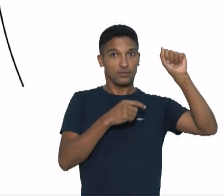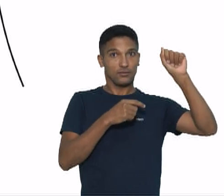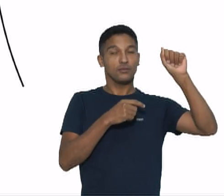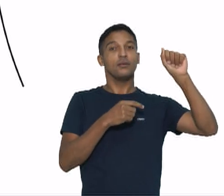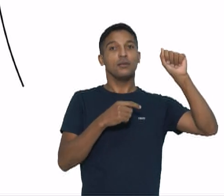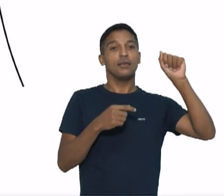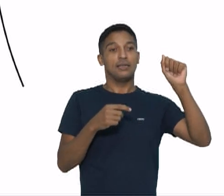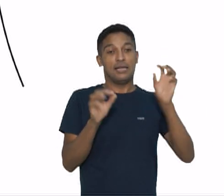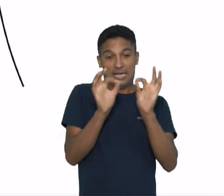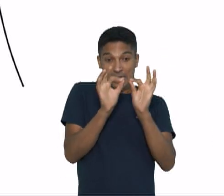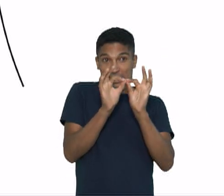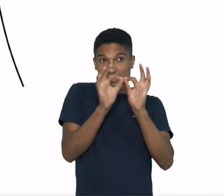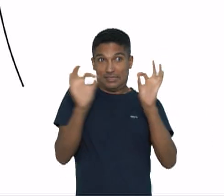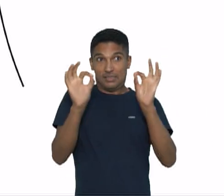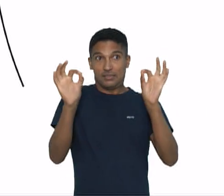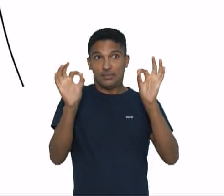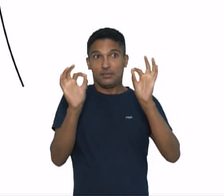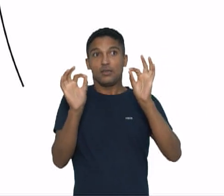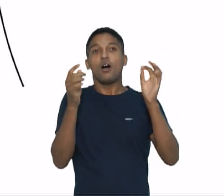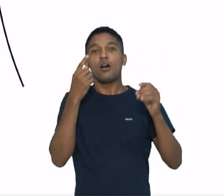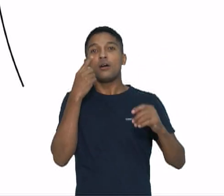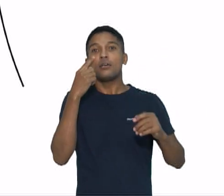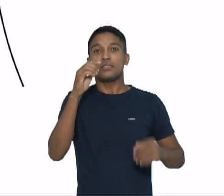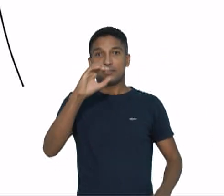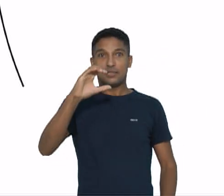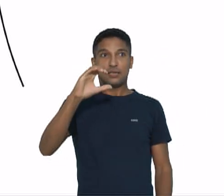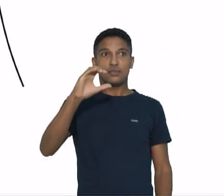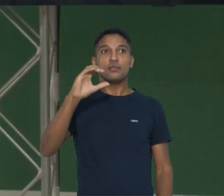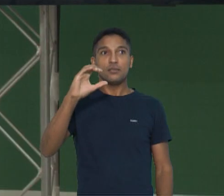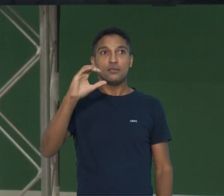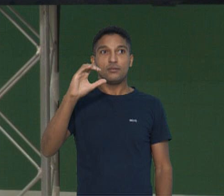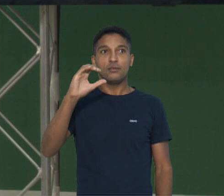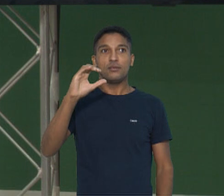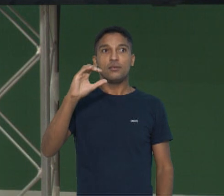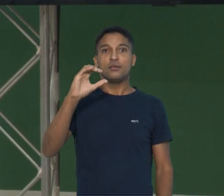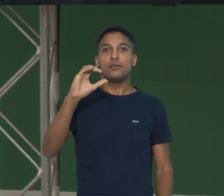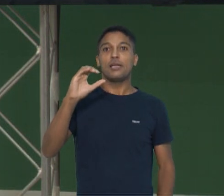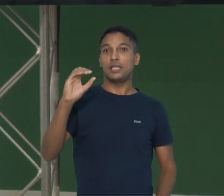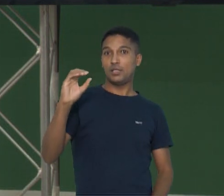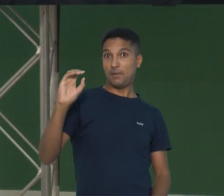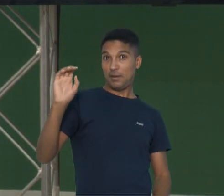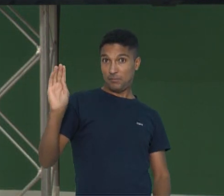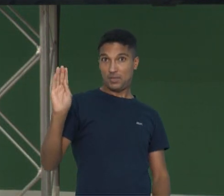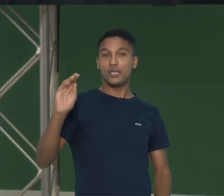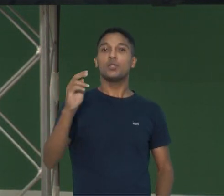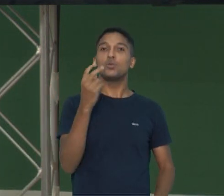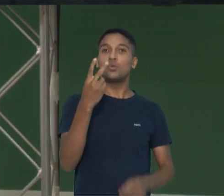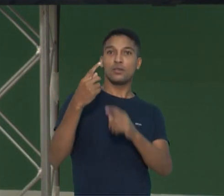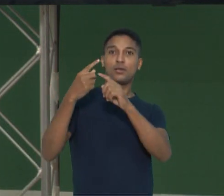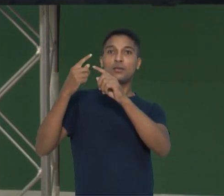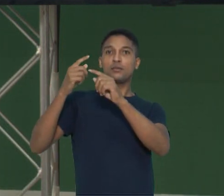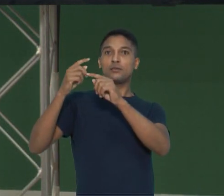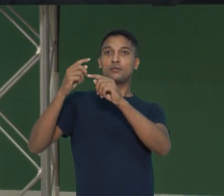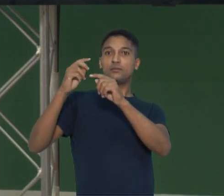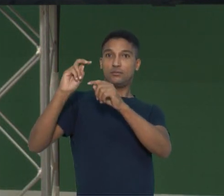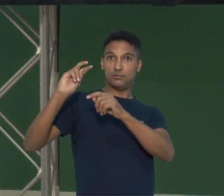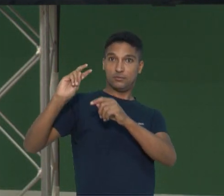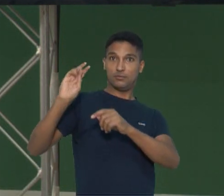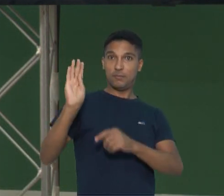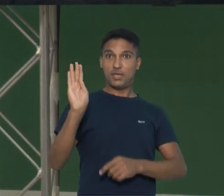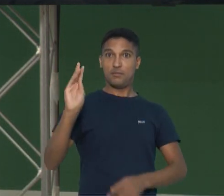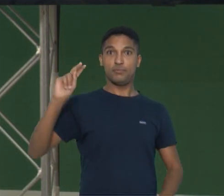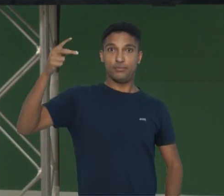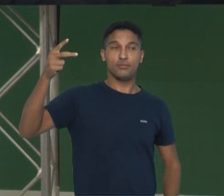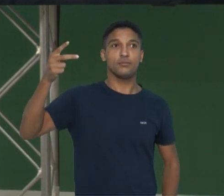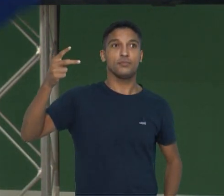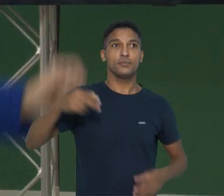vezes o B. Então, da origem até o vértice, nós temos a distância A. Da origem até o C, nós temos a